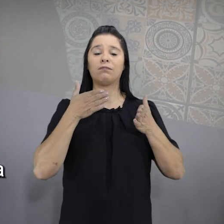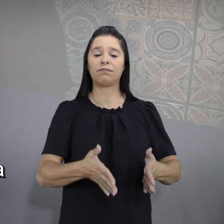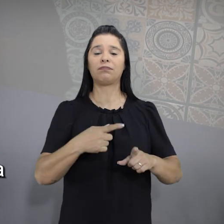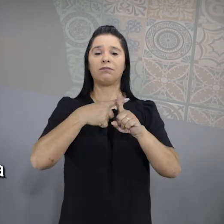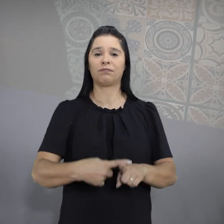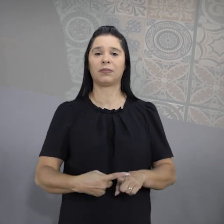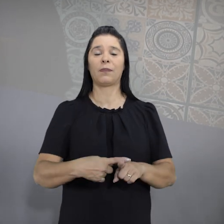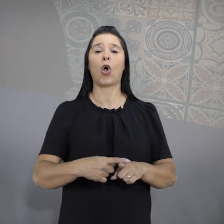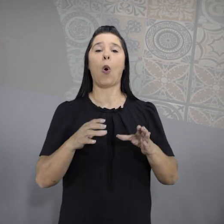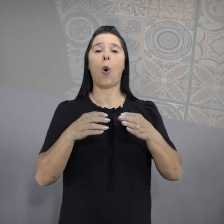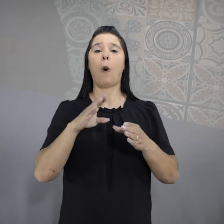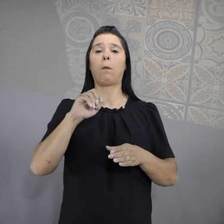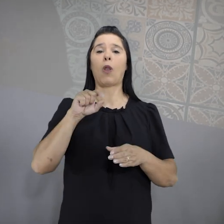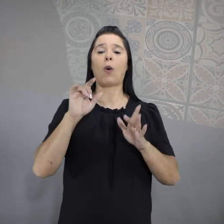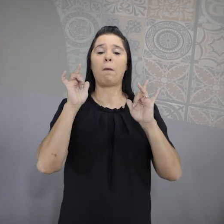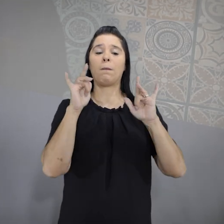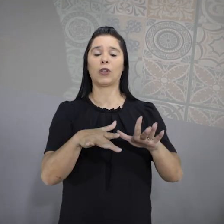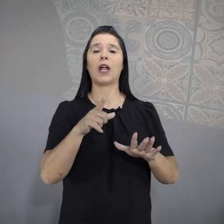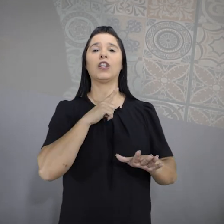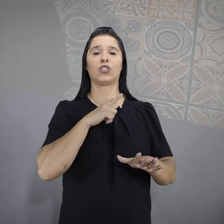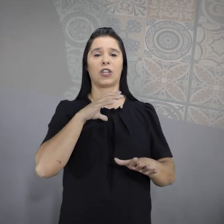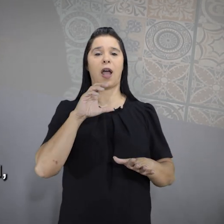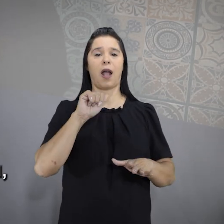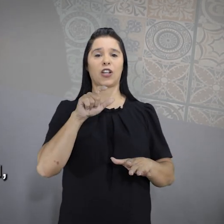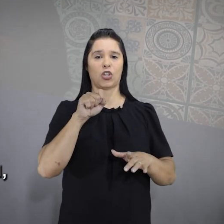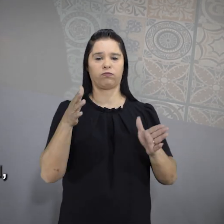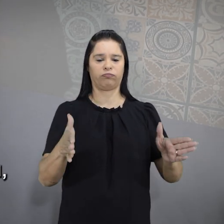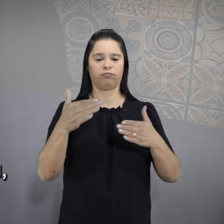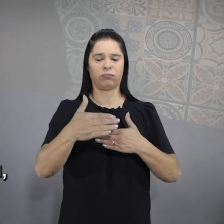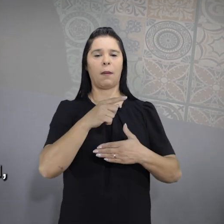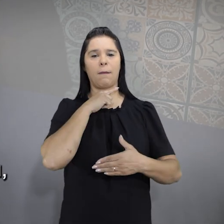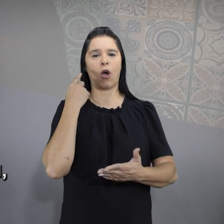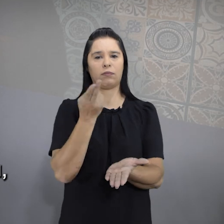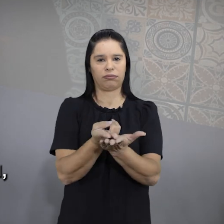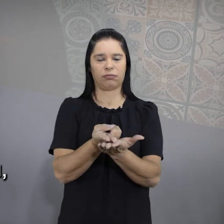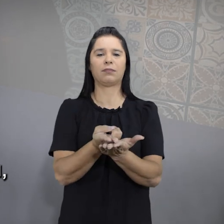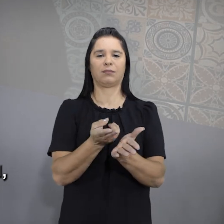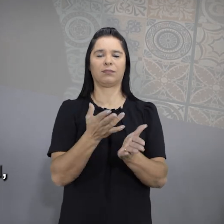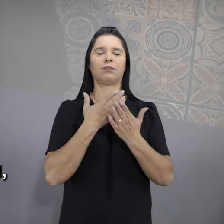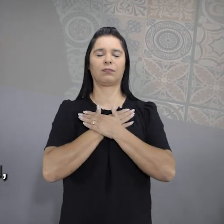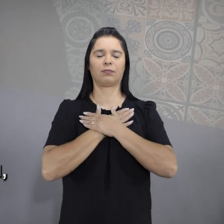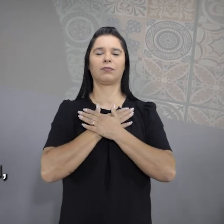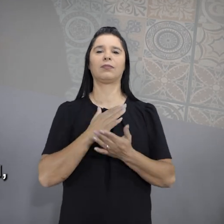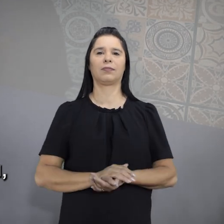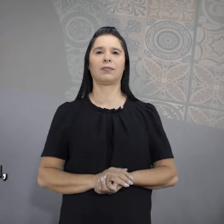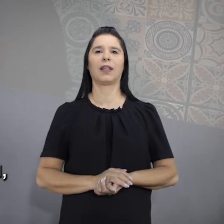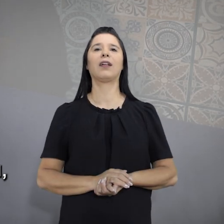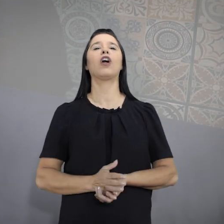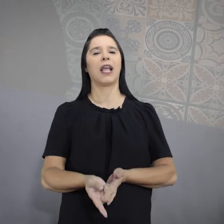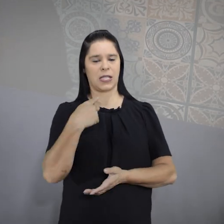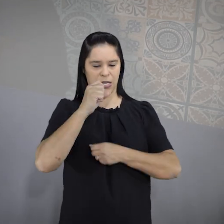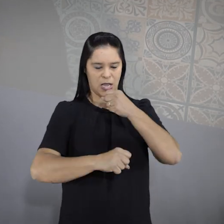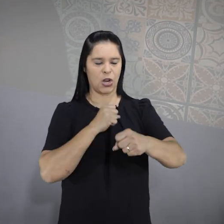dos Abandonados antigamente, porque tinha até um caixão, né? Que saía, igual esse ano a gente resgatou, saiu com o caixão